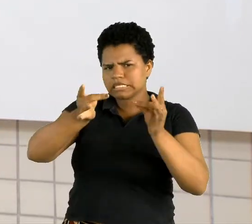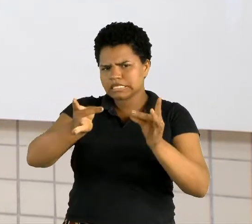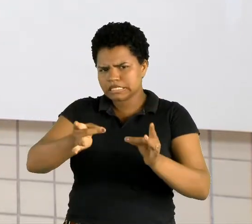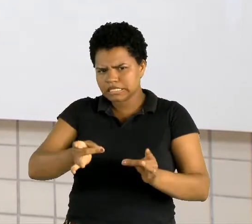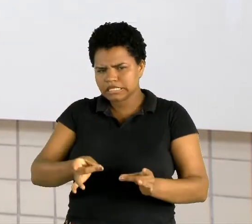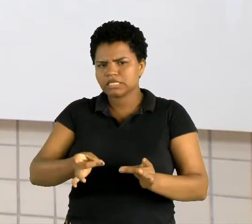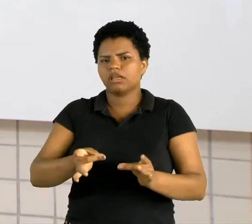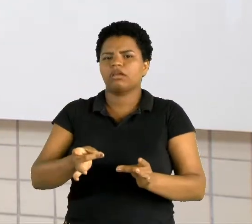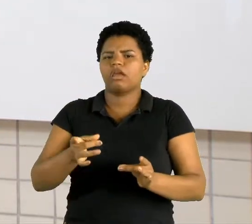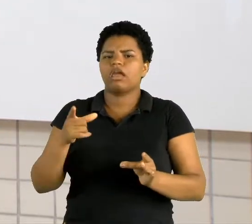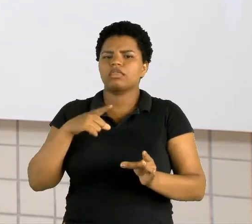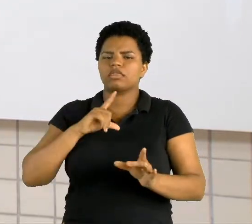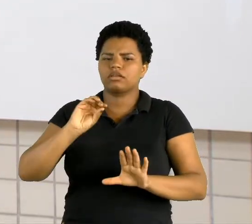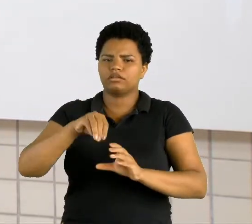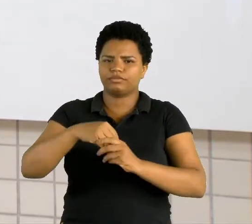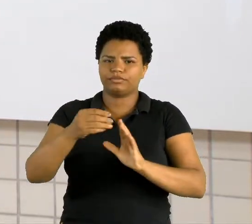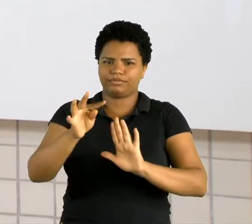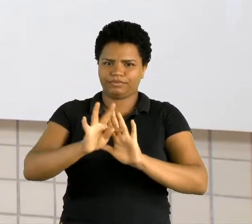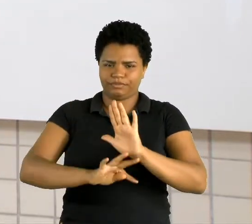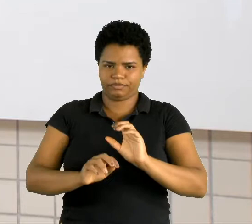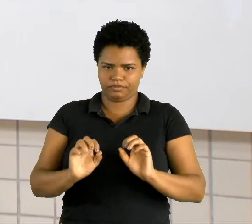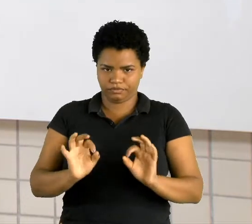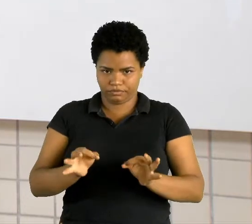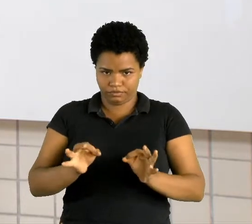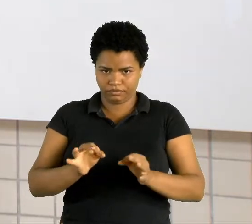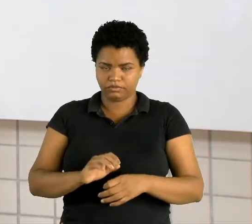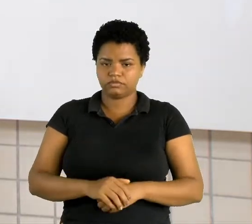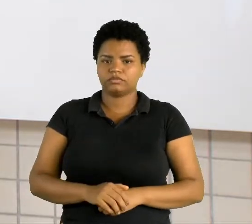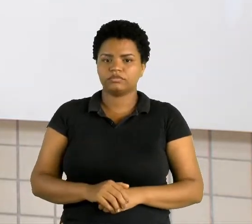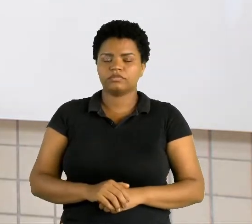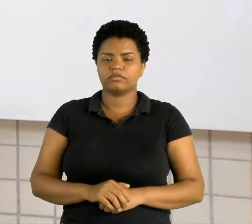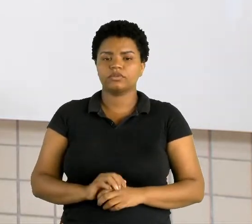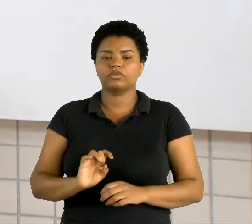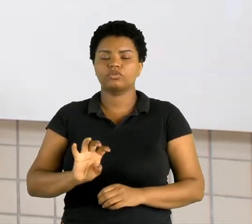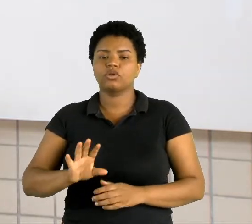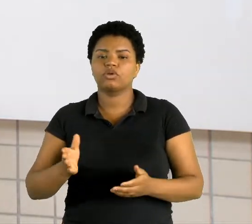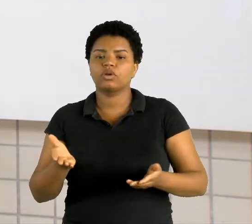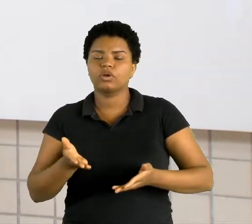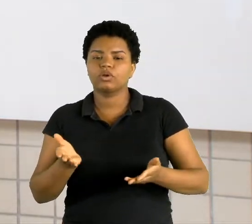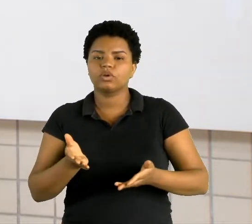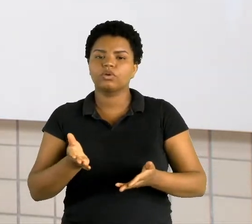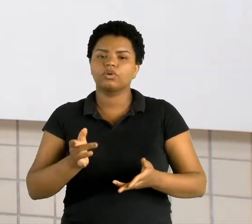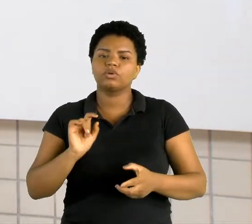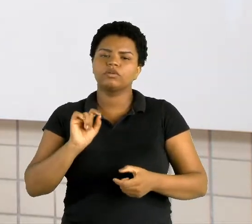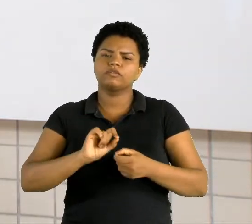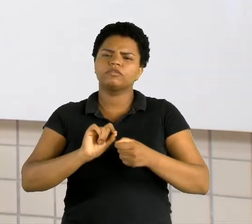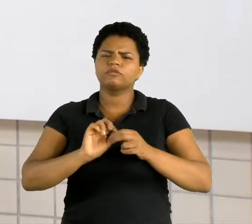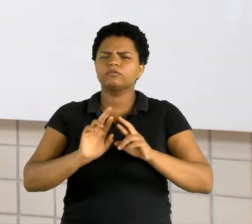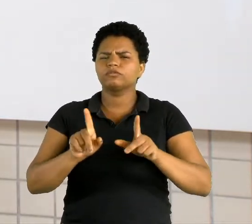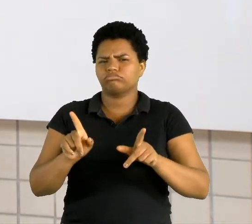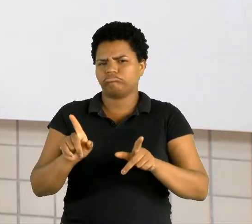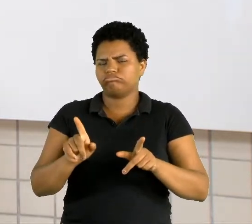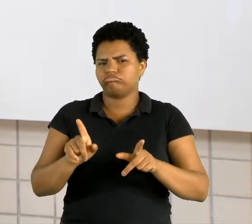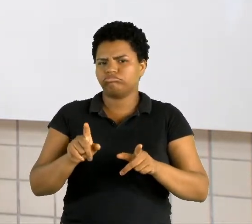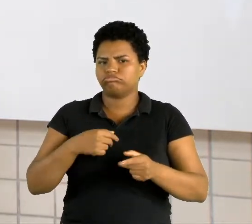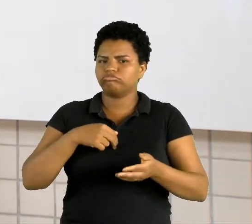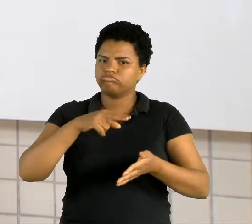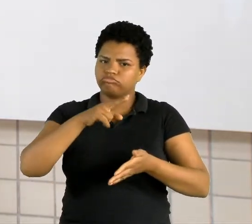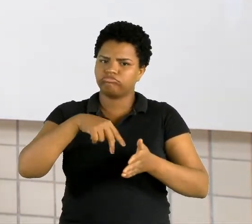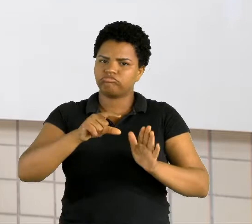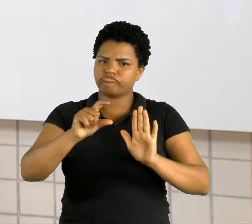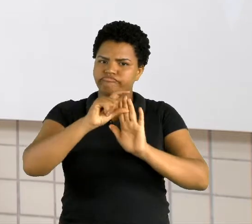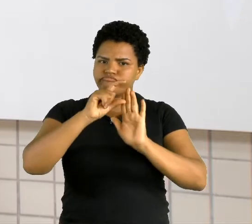são colocados ali nesse texto, tá certo? Só que dessa vez eu vou fazer uma coisinha diferente. Eu vou ler uma